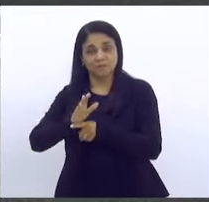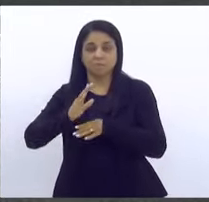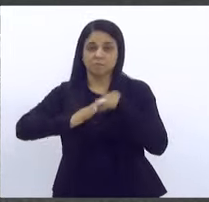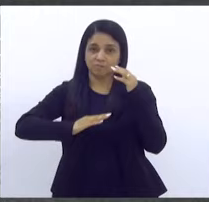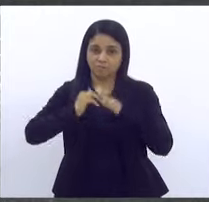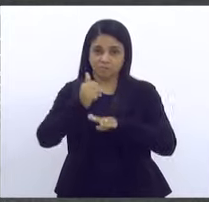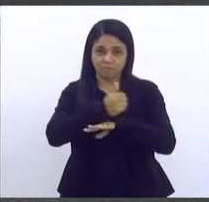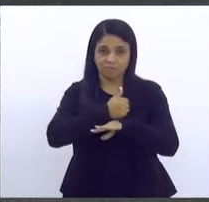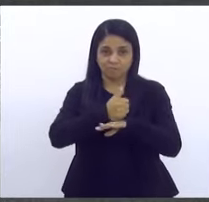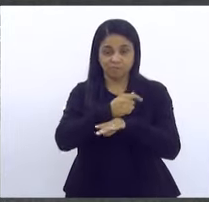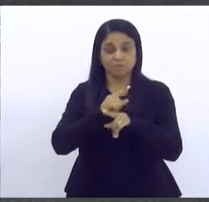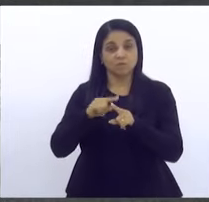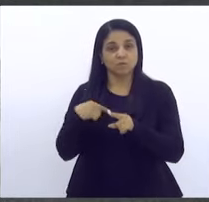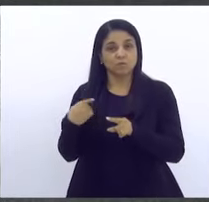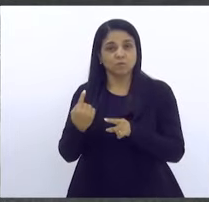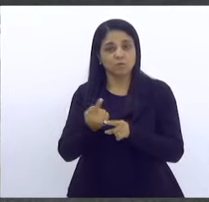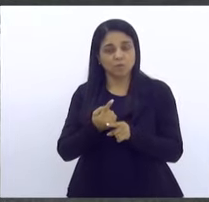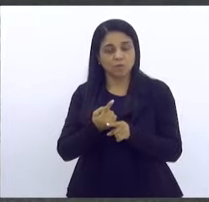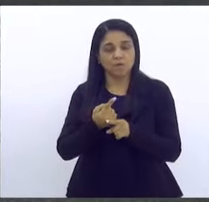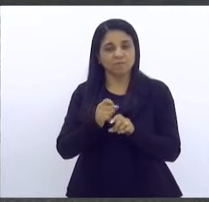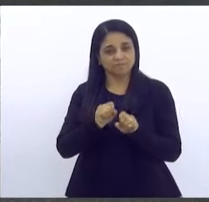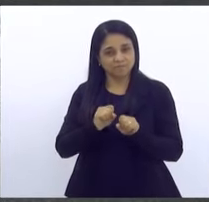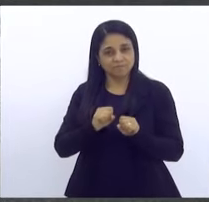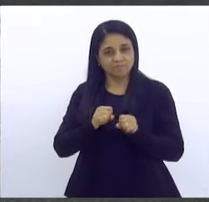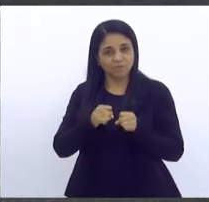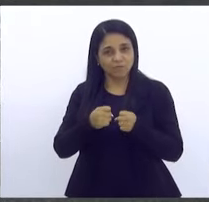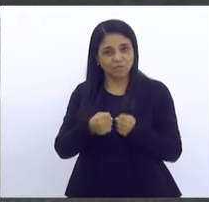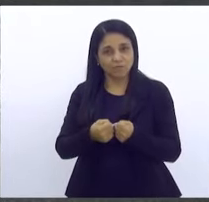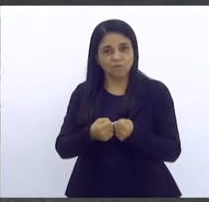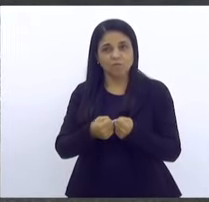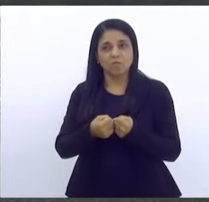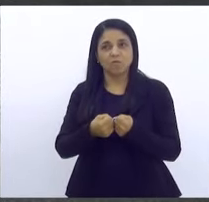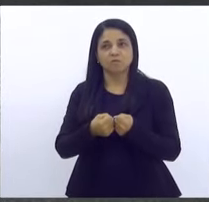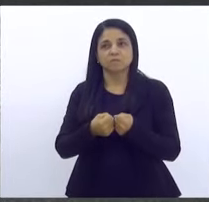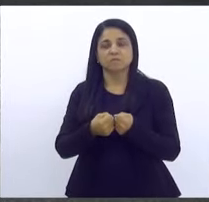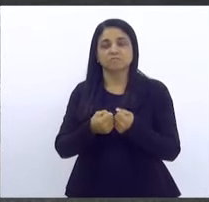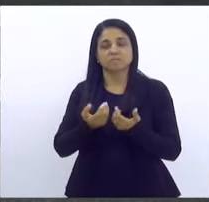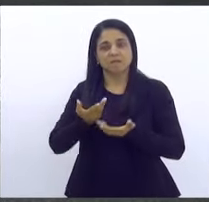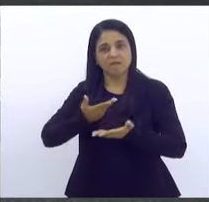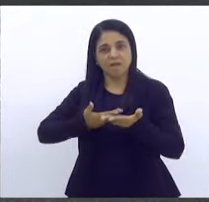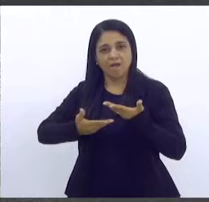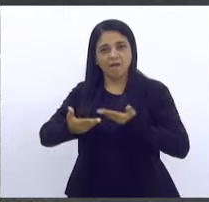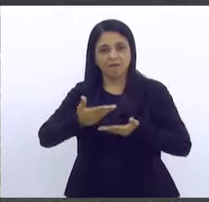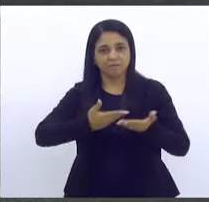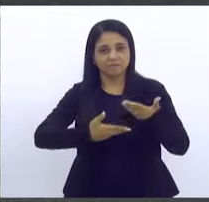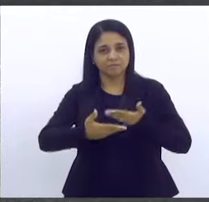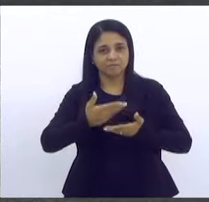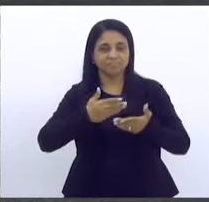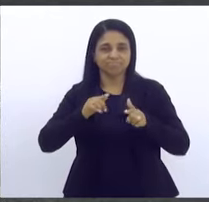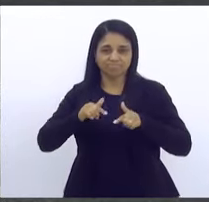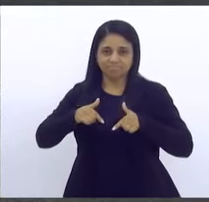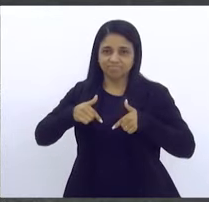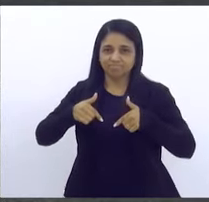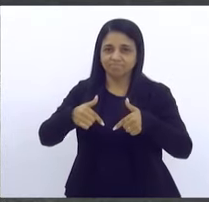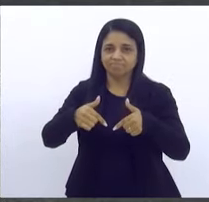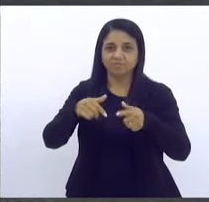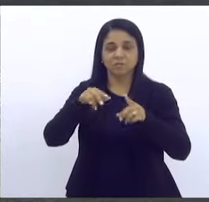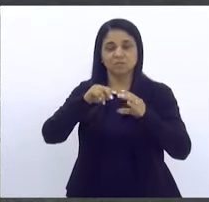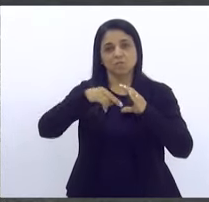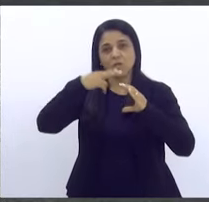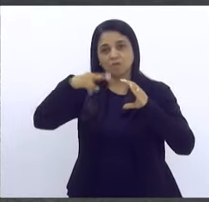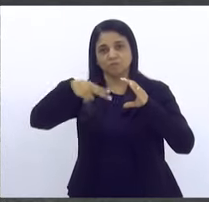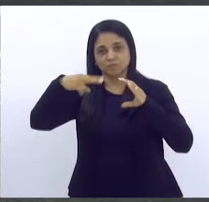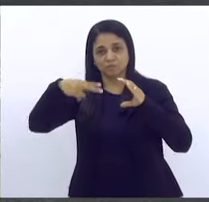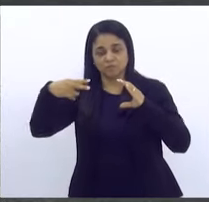nós construímos, por força do Zózimo Bubu e da articulação de realizadores do audiovisual negros